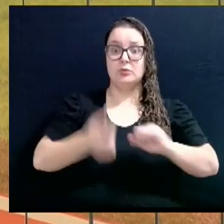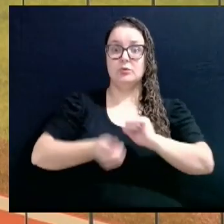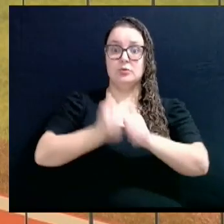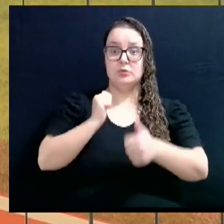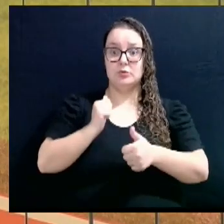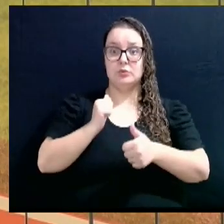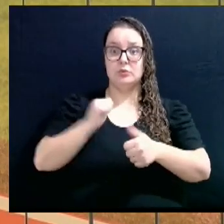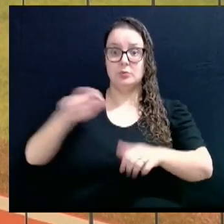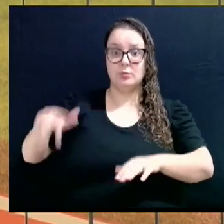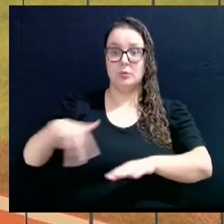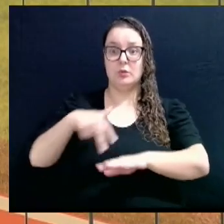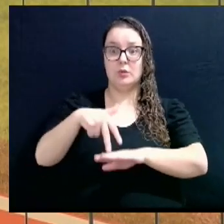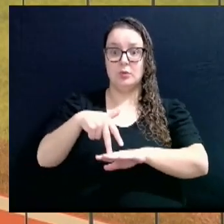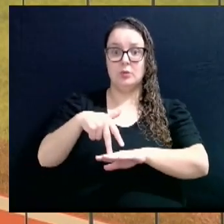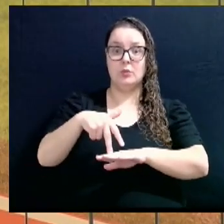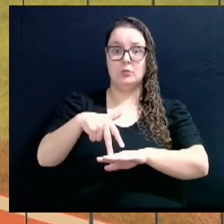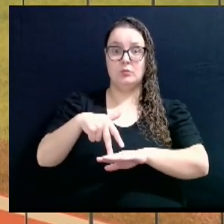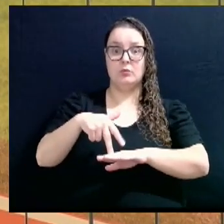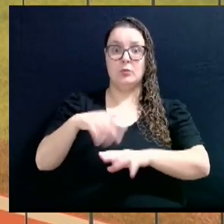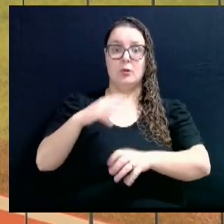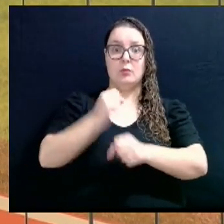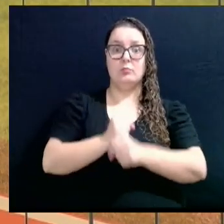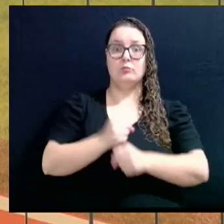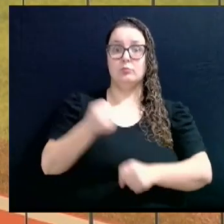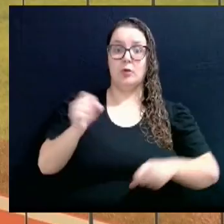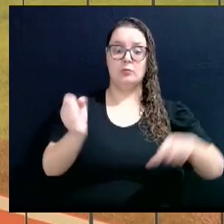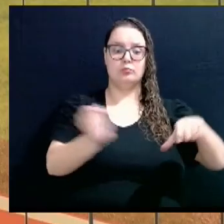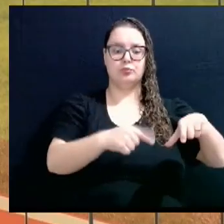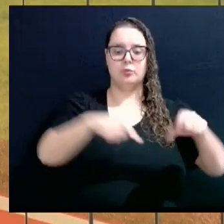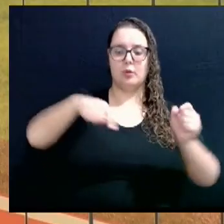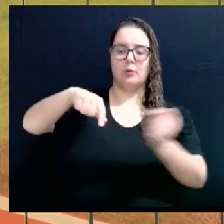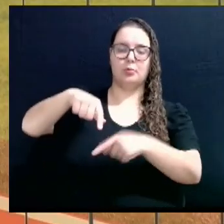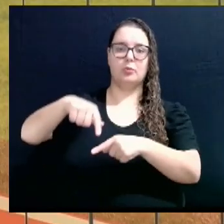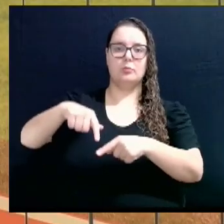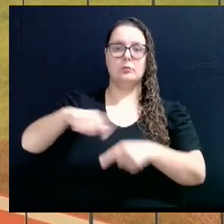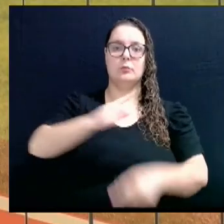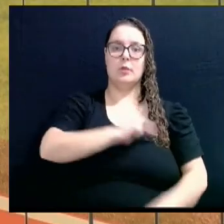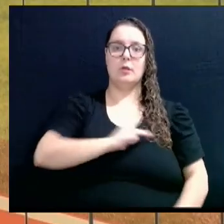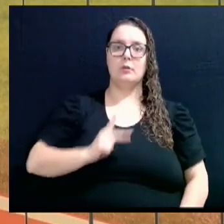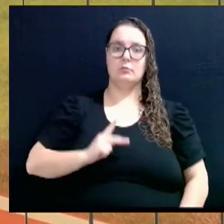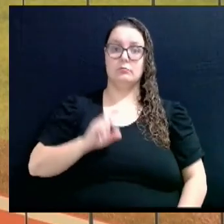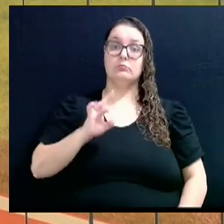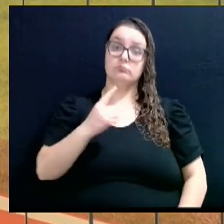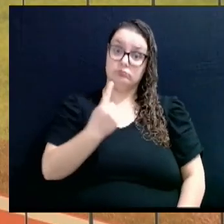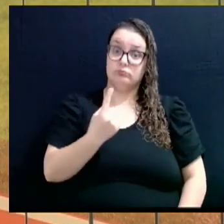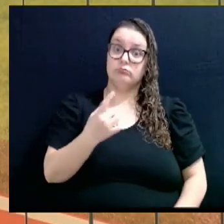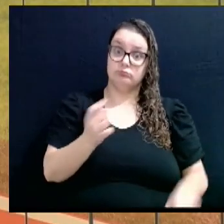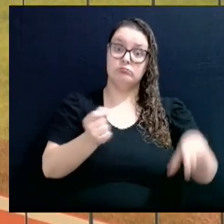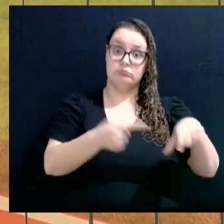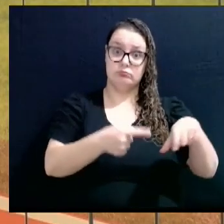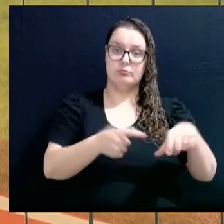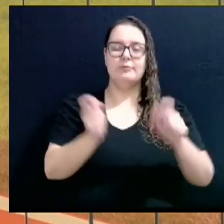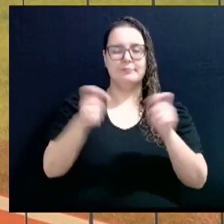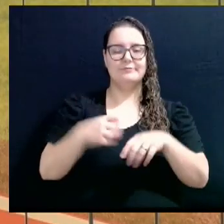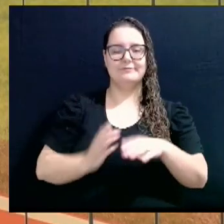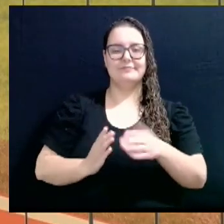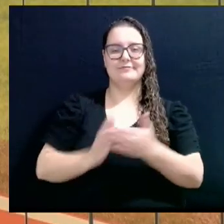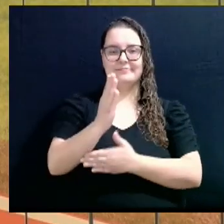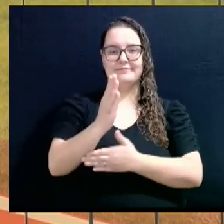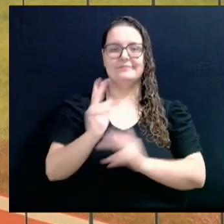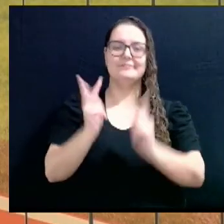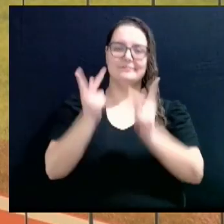protagonizaram ao total 8 gols. No jogo da Ponte Preta foi apenas 1, mas o suficiente para garantir a vitória e